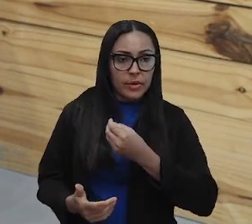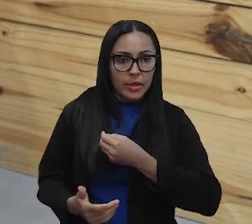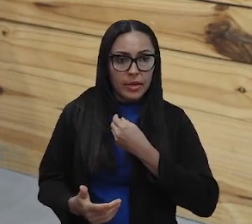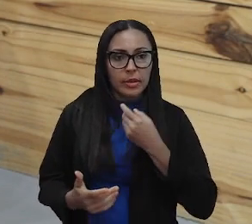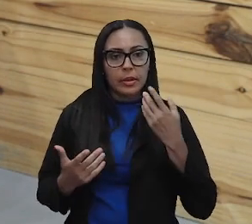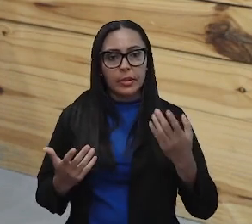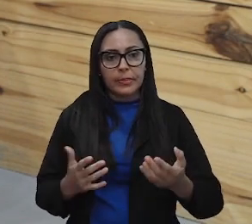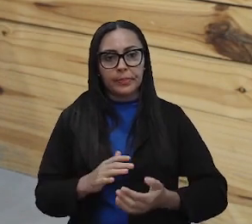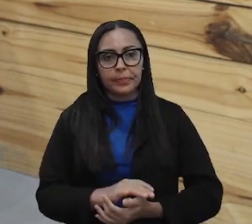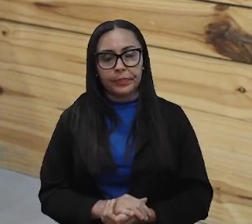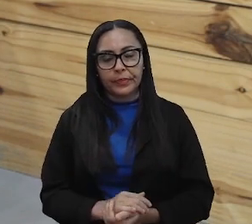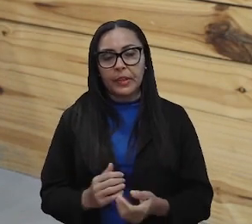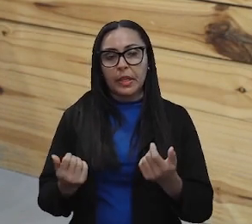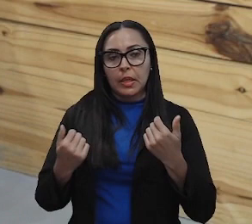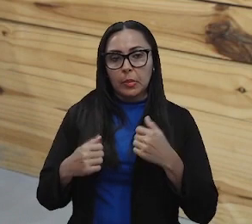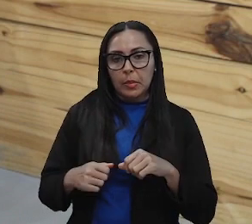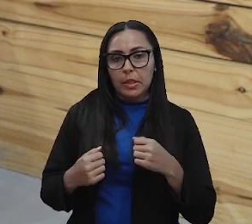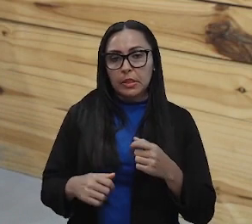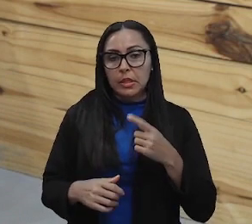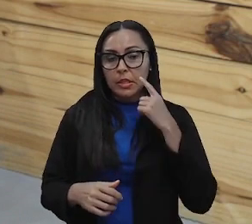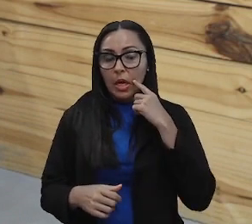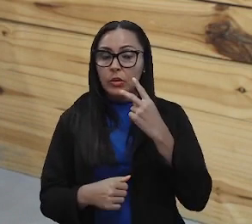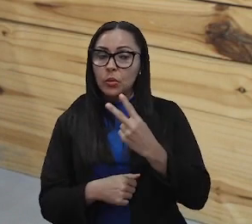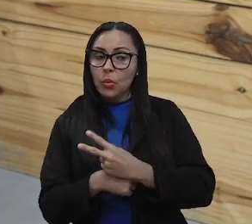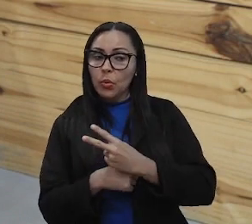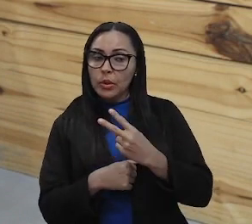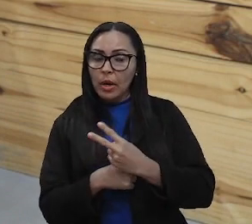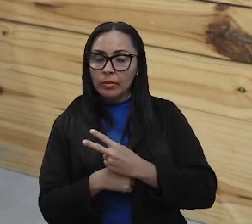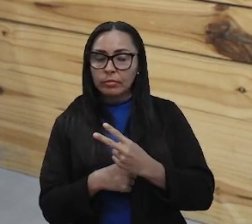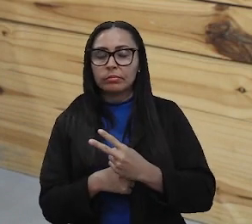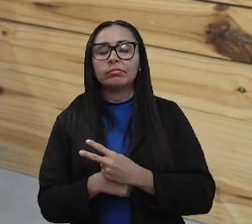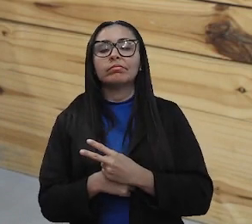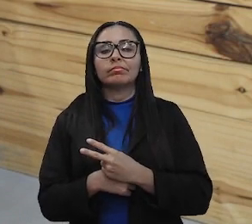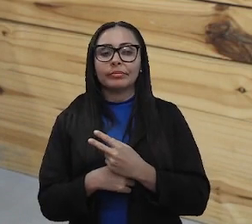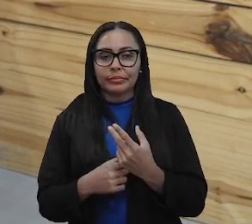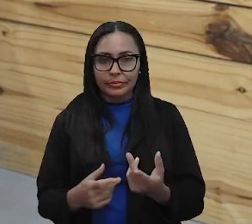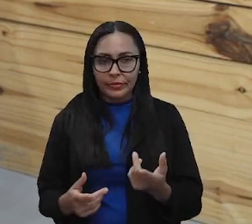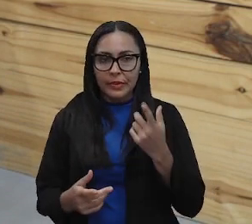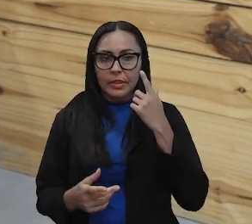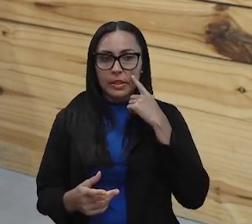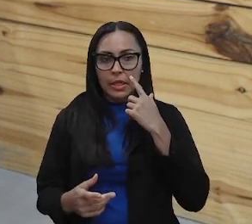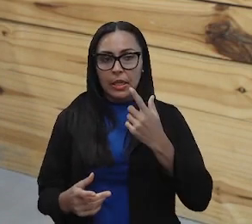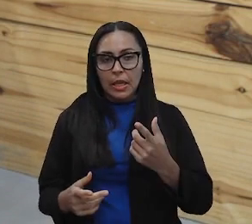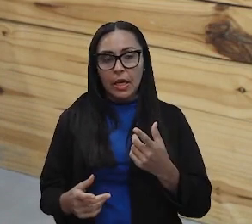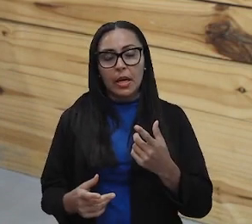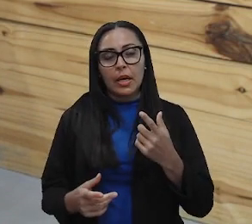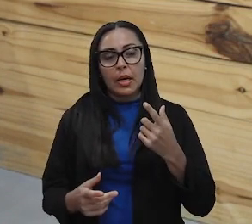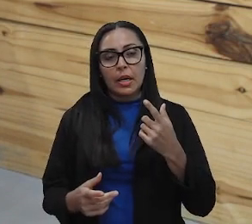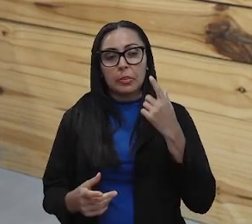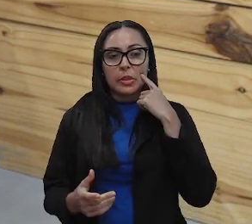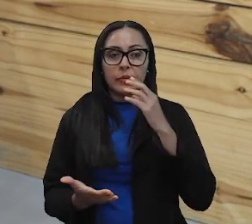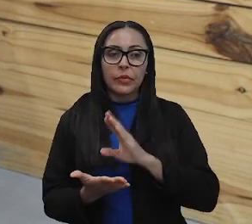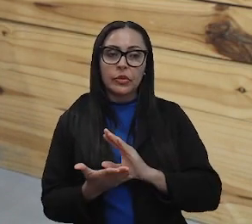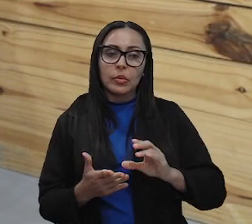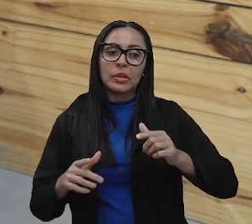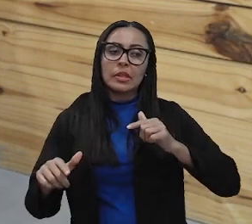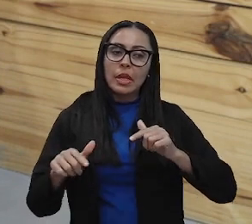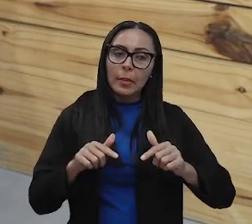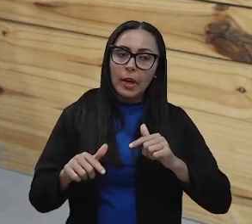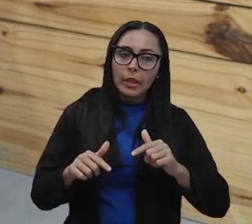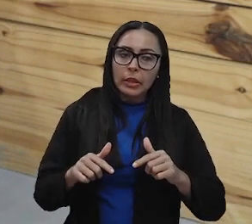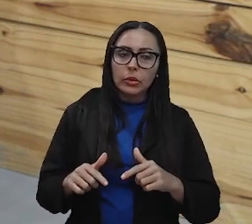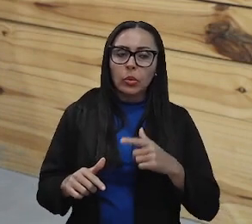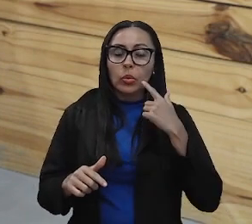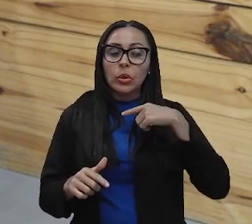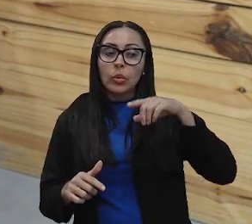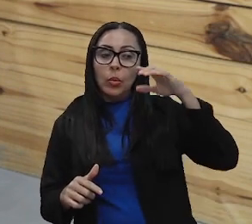dele. Ele precisa se cuidar. A saúde ocupacional, as empresas precisam investir e o trabalhador também precisa se